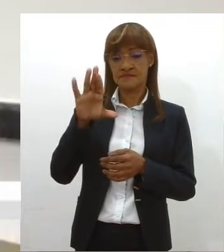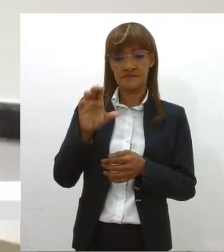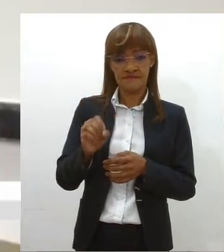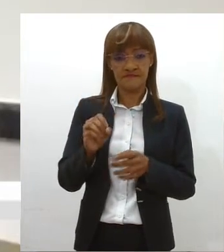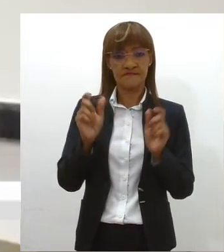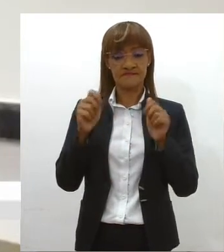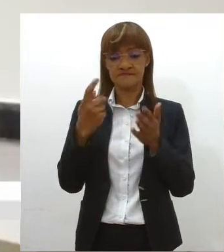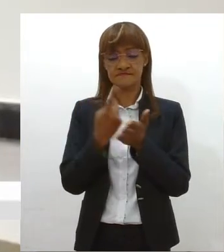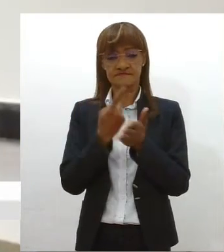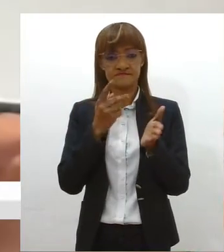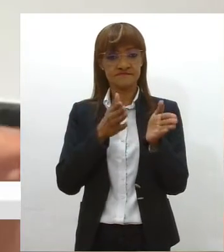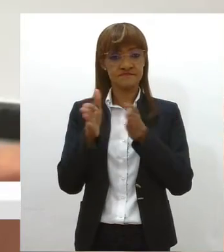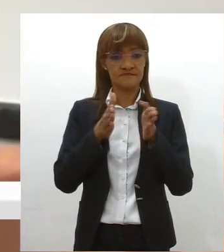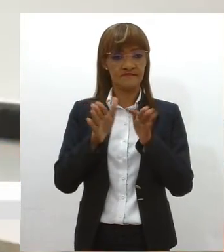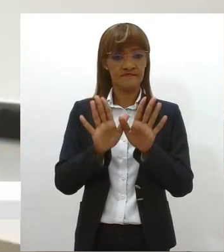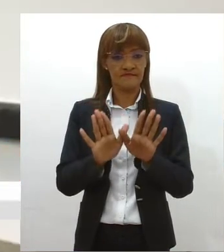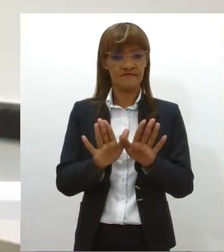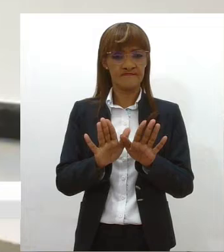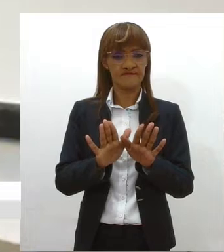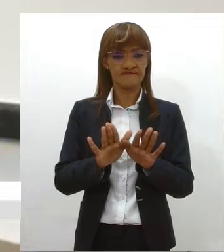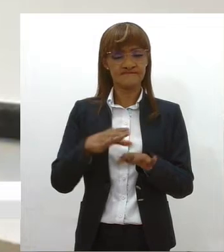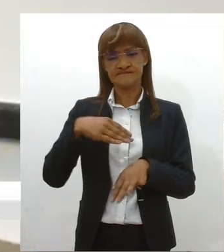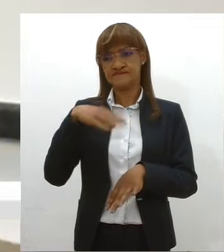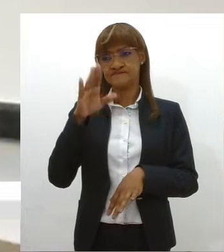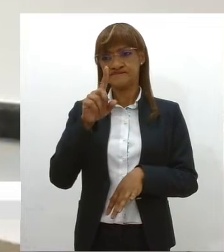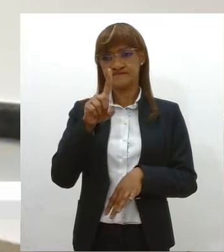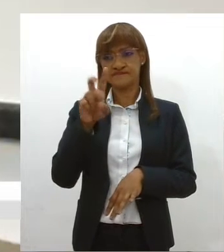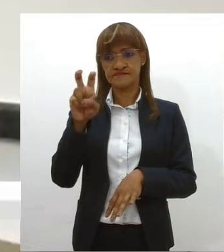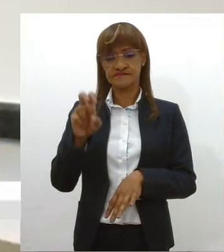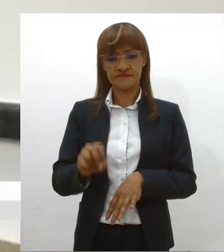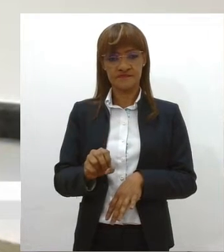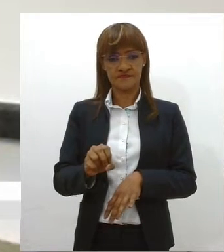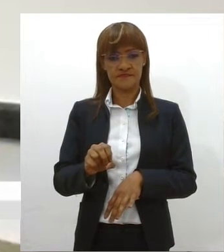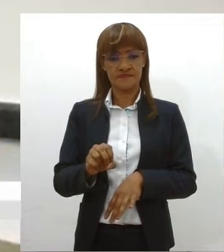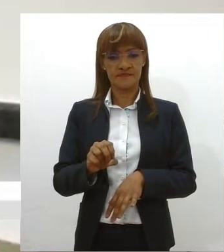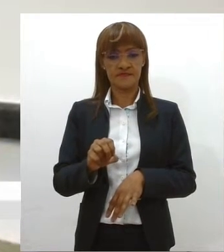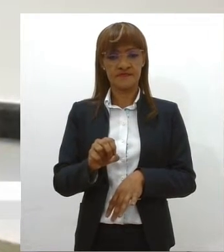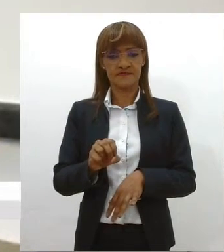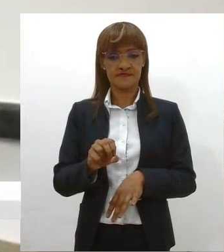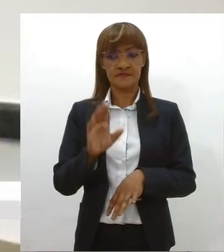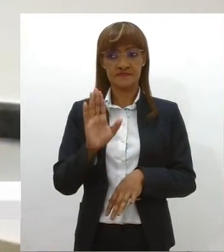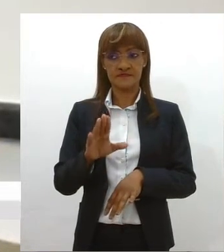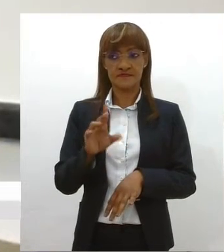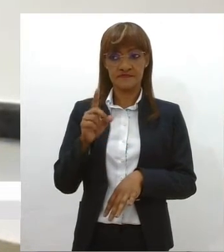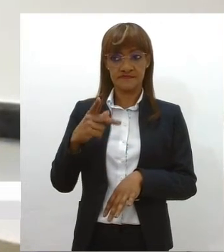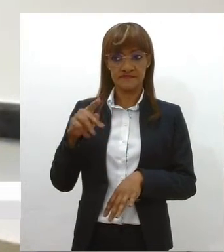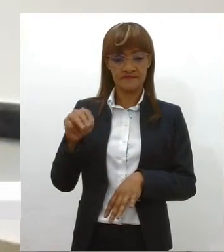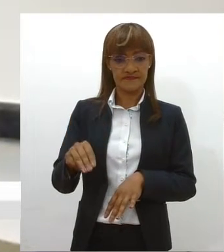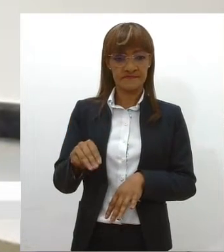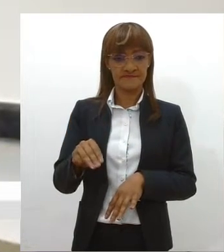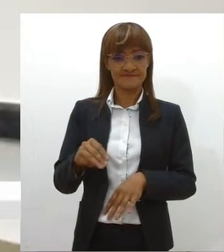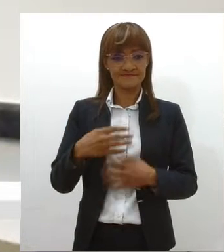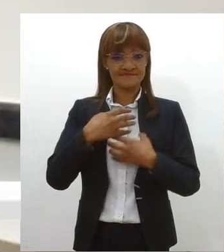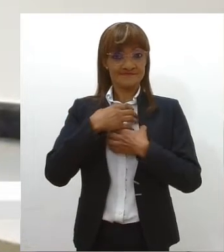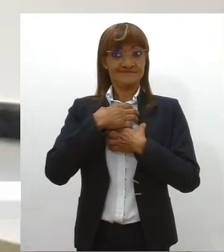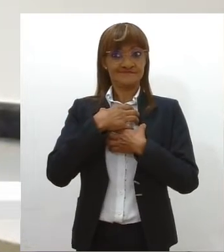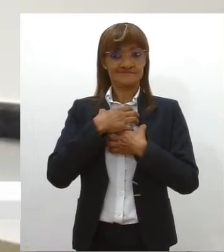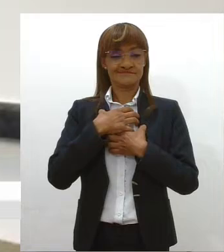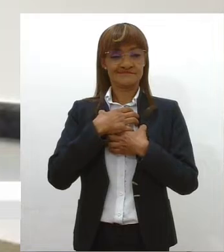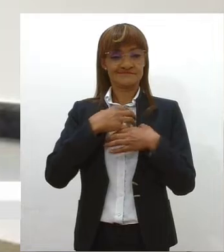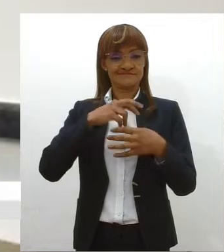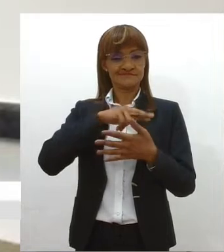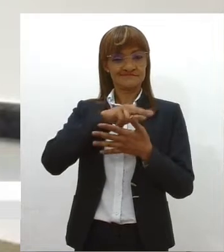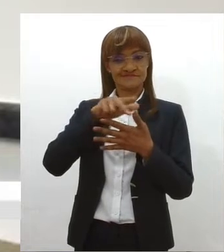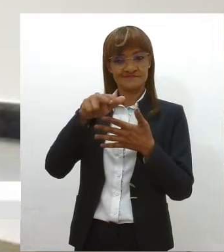momento. Existem, na verdade, mais de 150 sintomas para a gente classificar uma TPM. Então, temos sintomas, muitos sintomas para a gente